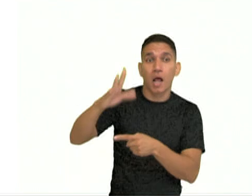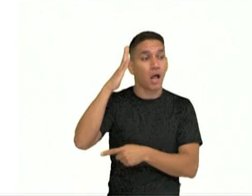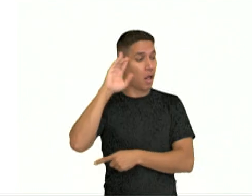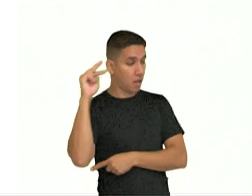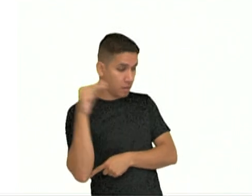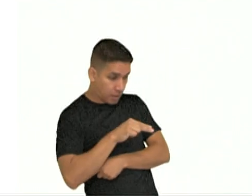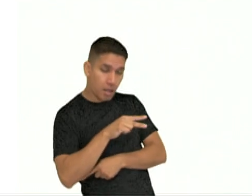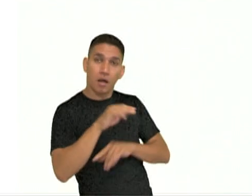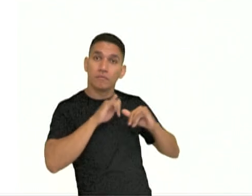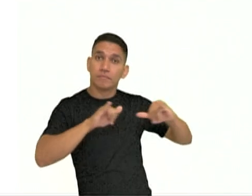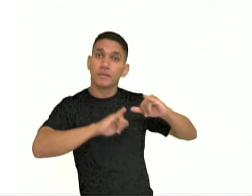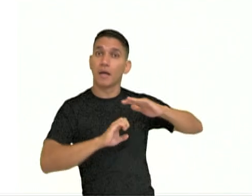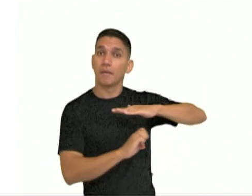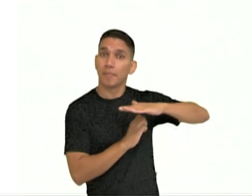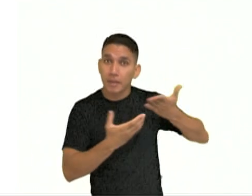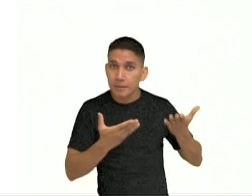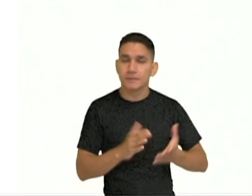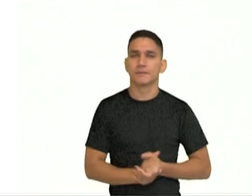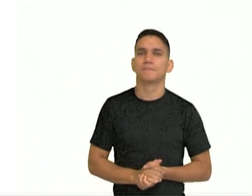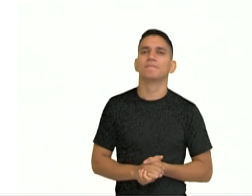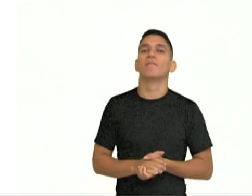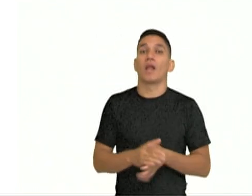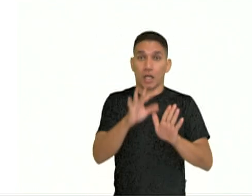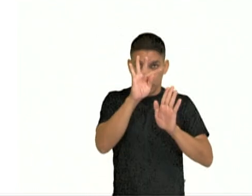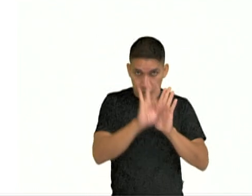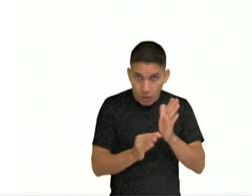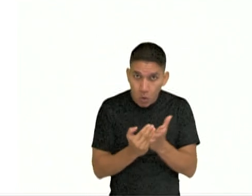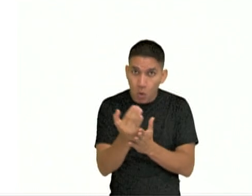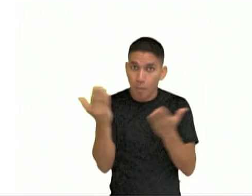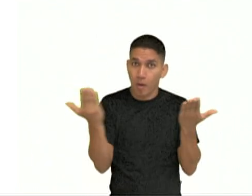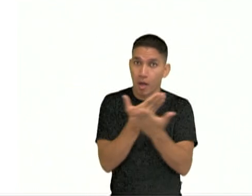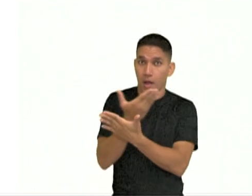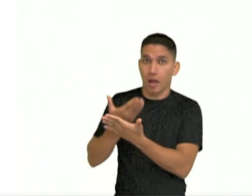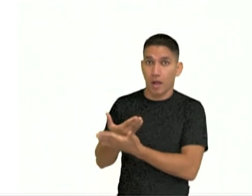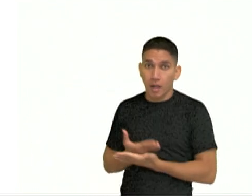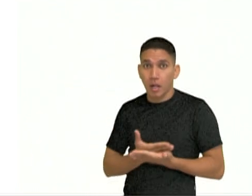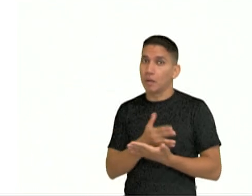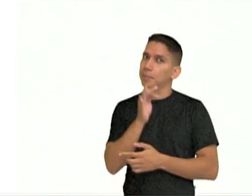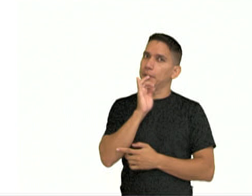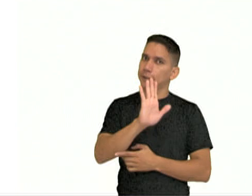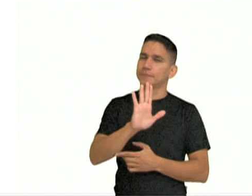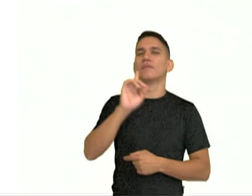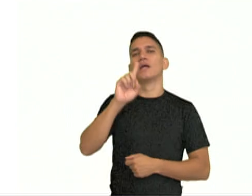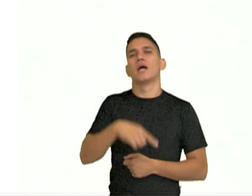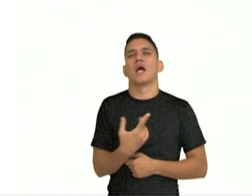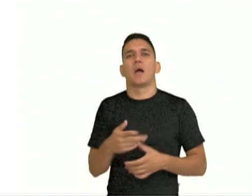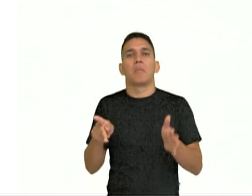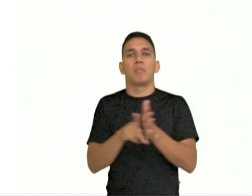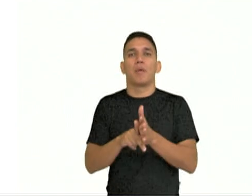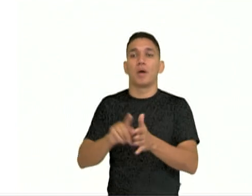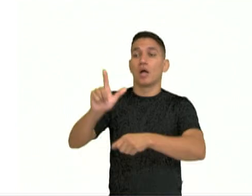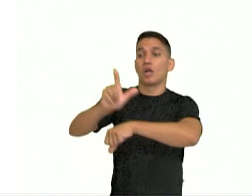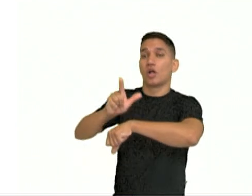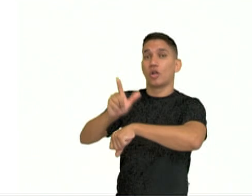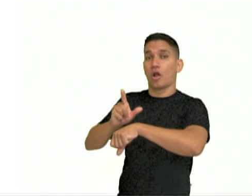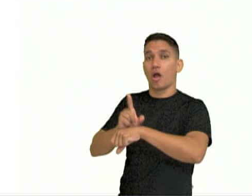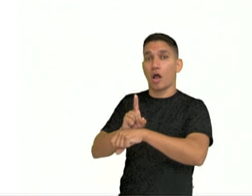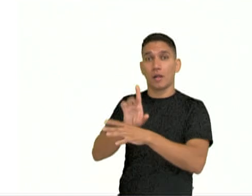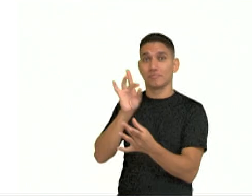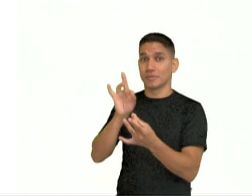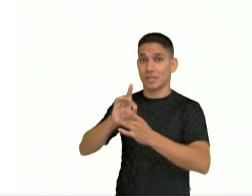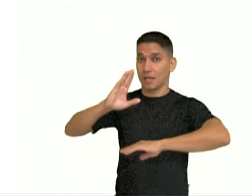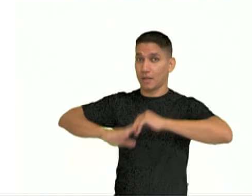empresa. No texto que se inicia essa aula, por exemplo, temos a propaganda de uma loja especializada em animais.